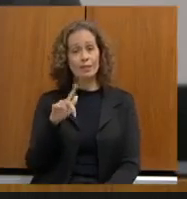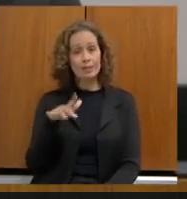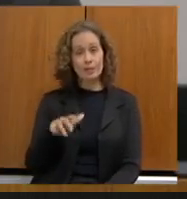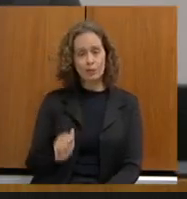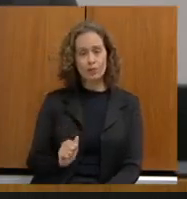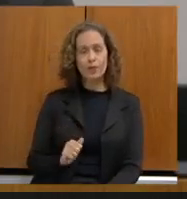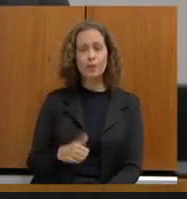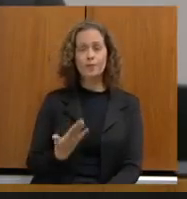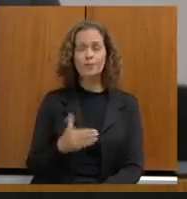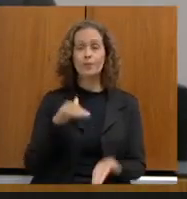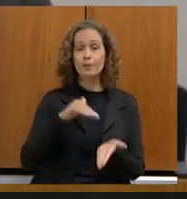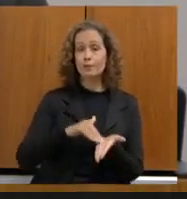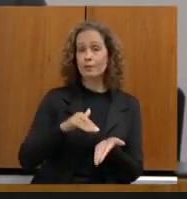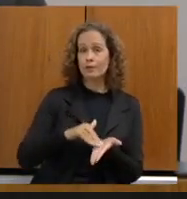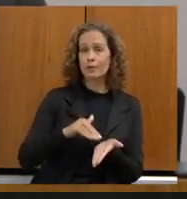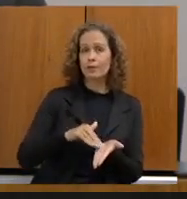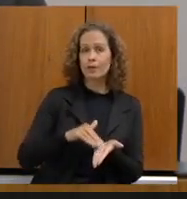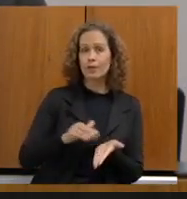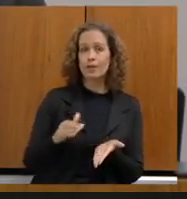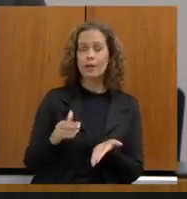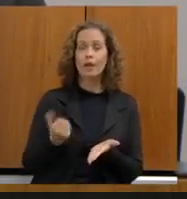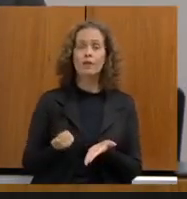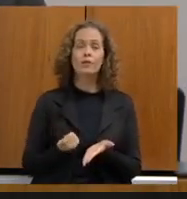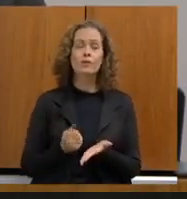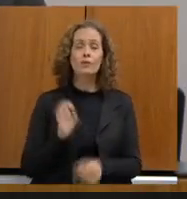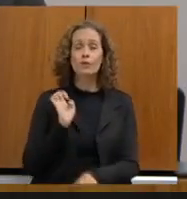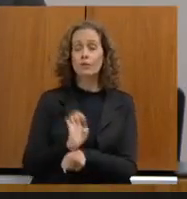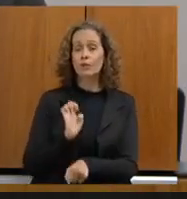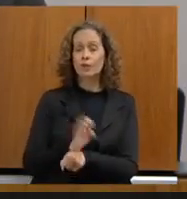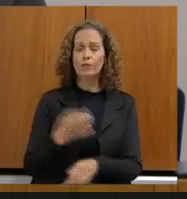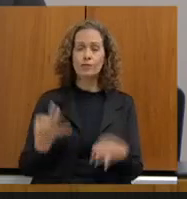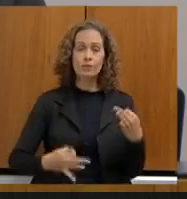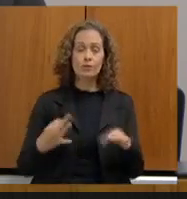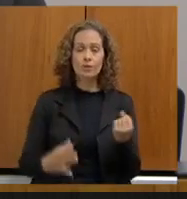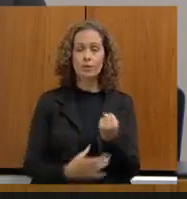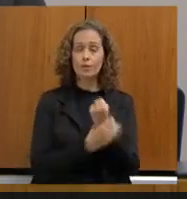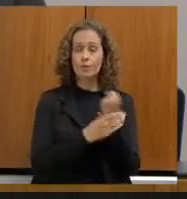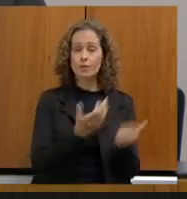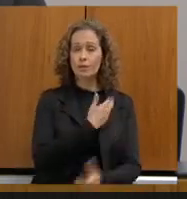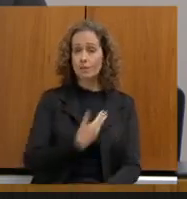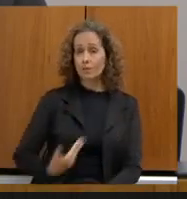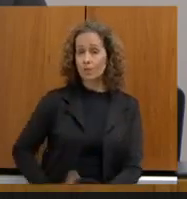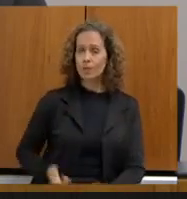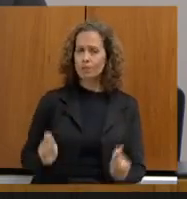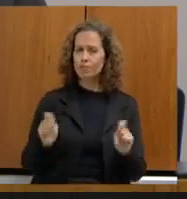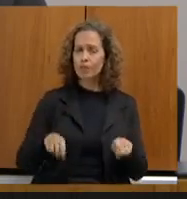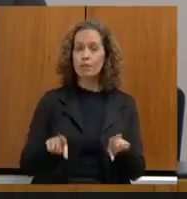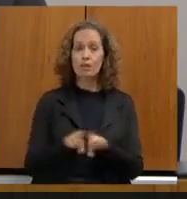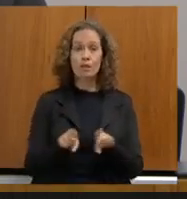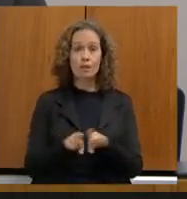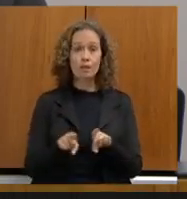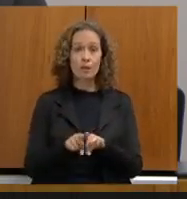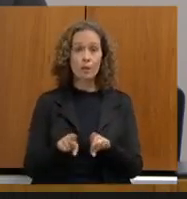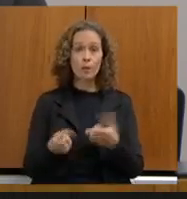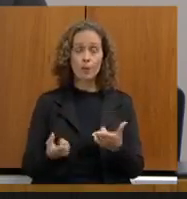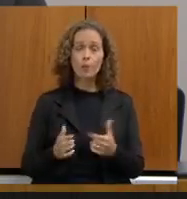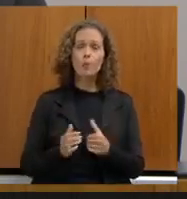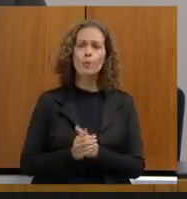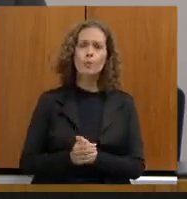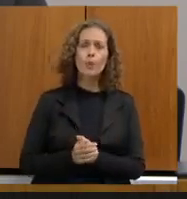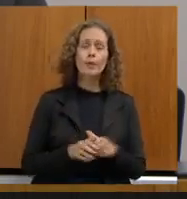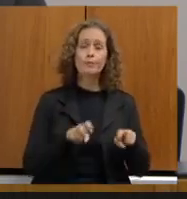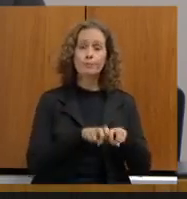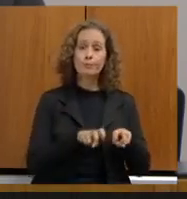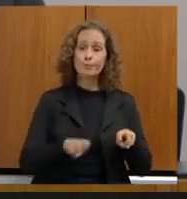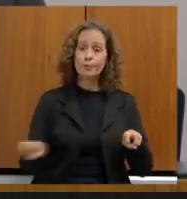para que o secretário de estado de justiça e Segurança Pública possa também ocupar lugar de destaque na